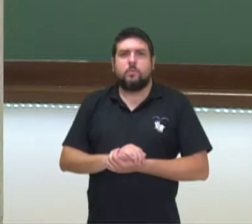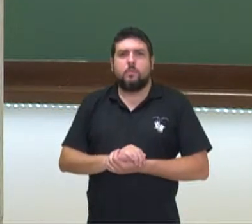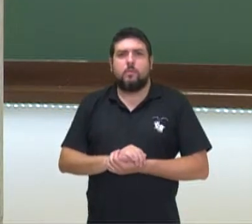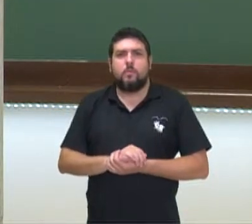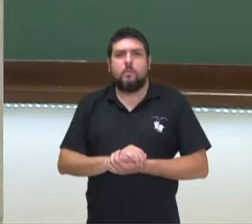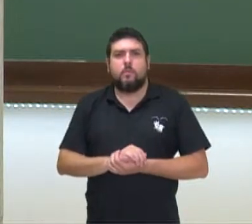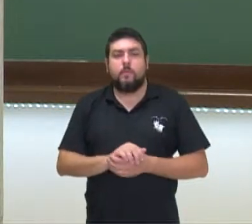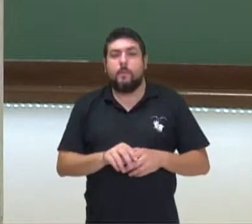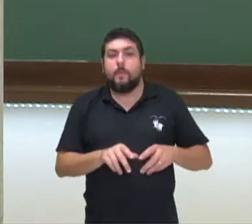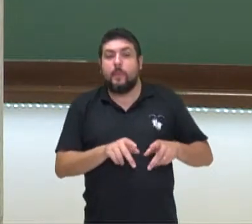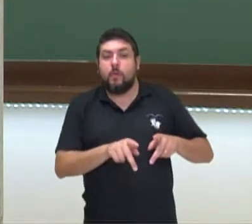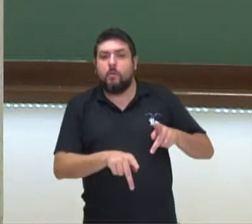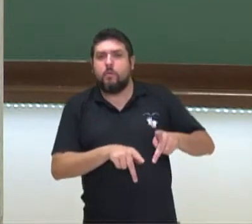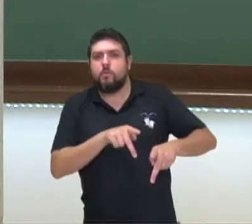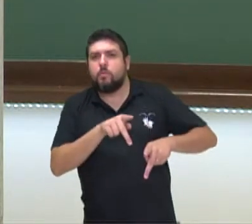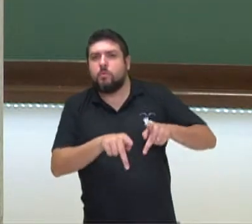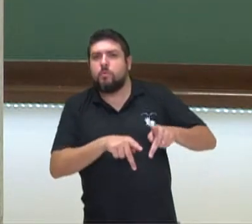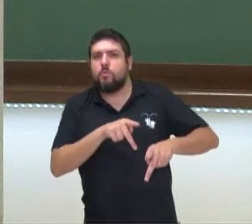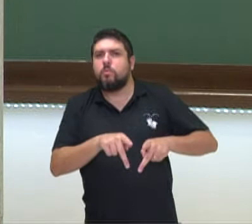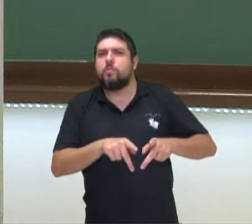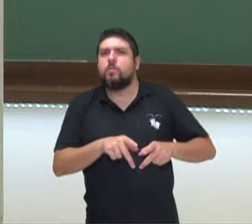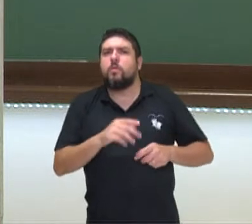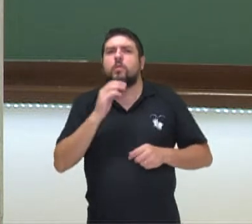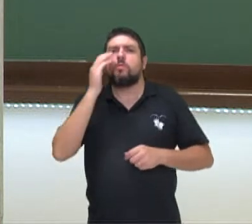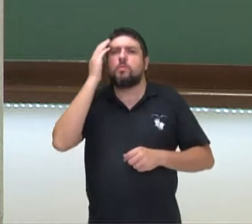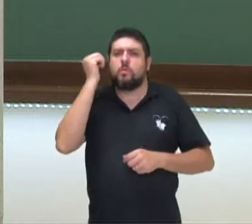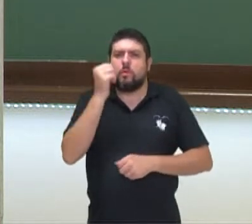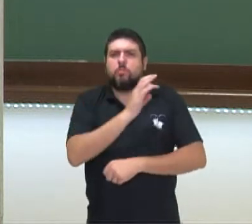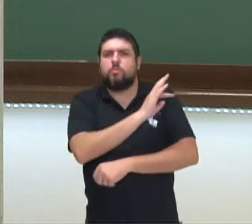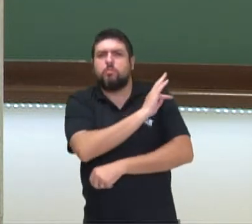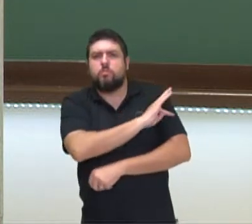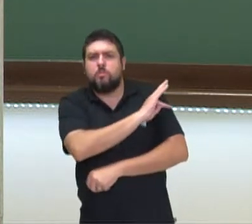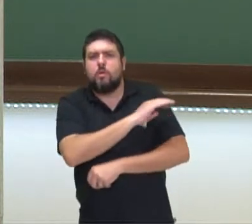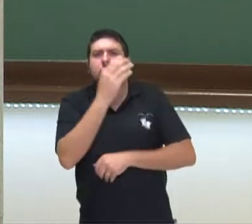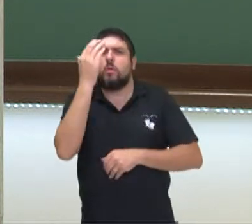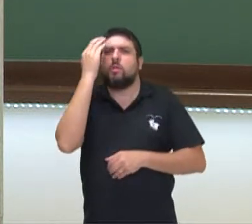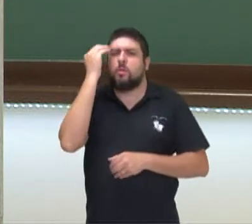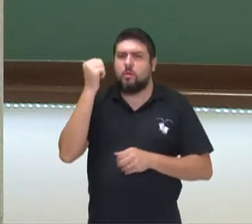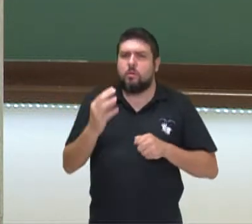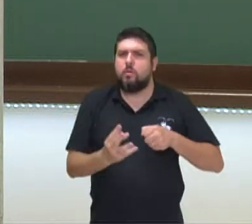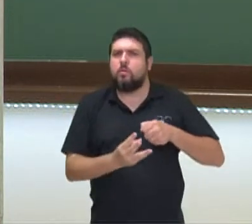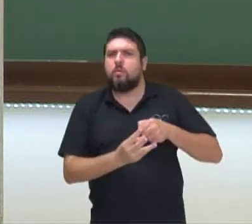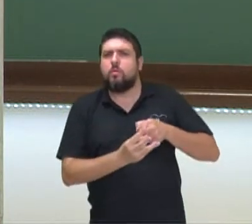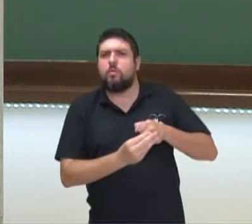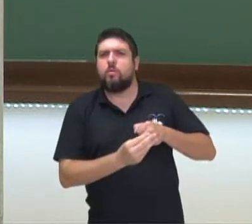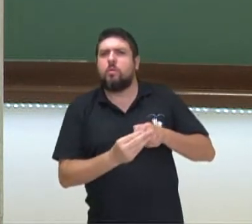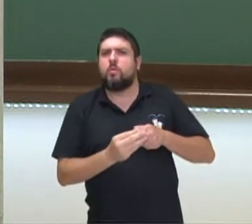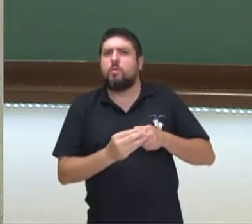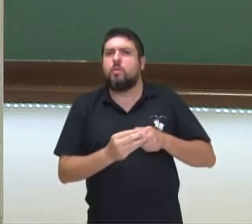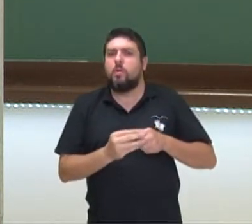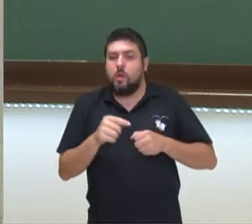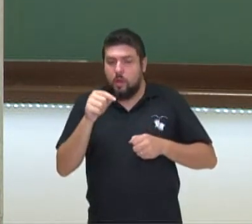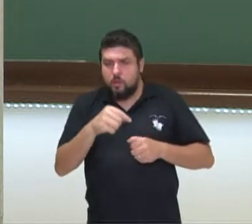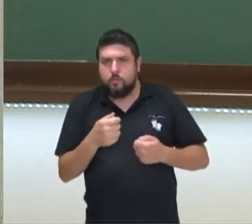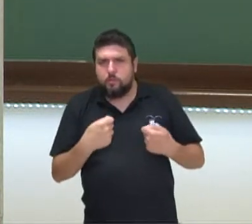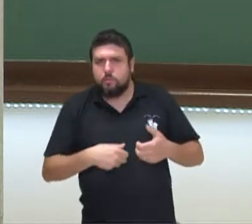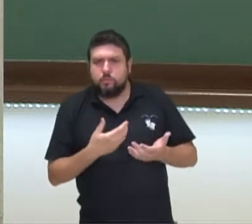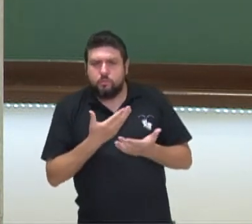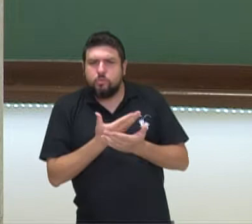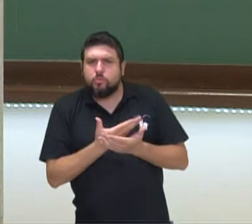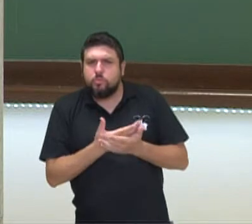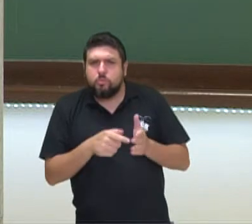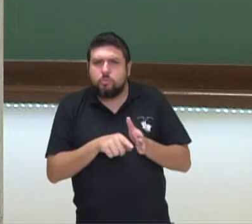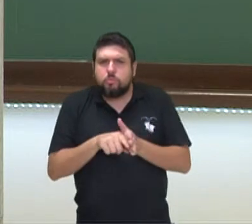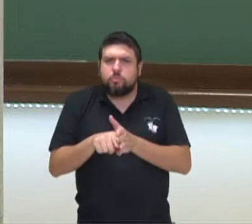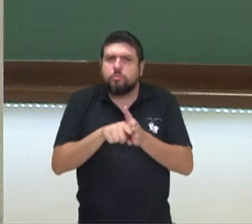técnicas avançadas e possuidores aí de conhecimentos e culturas que precisam ser estudados para ser valorizados. Então a gente